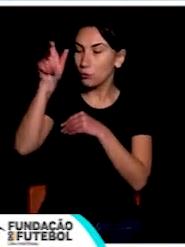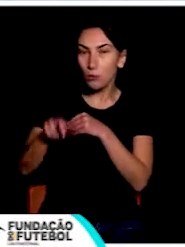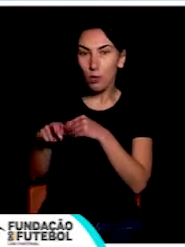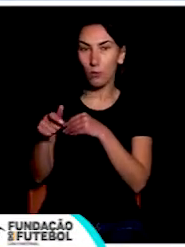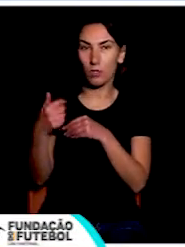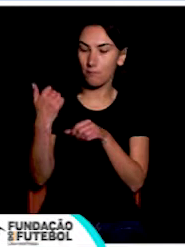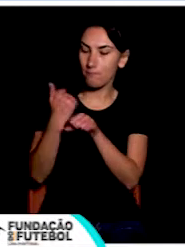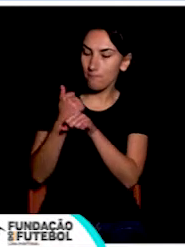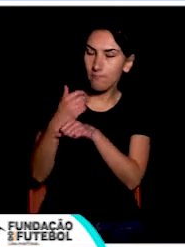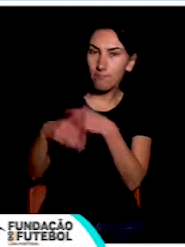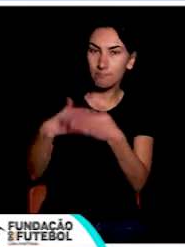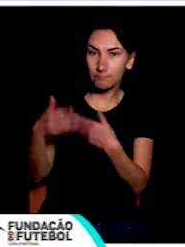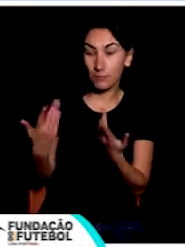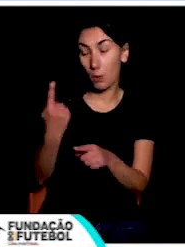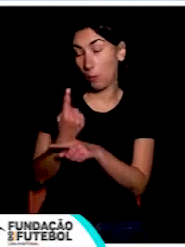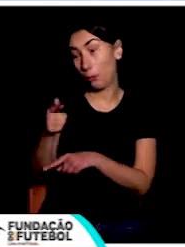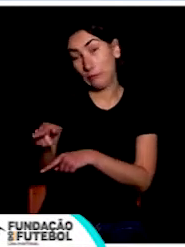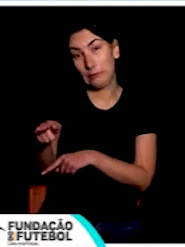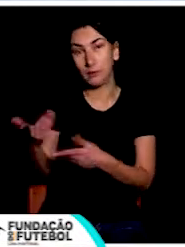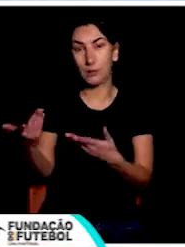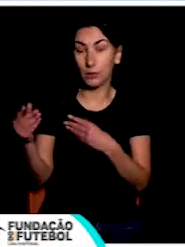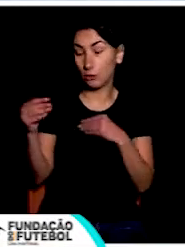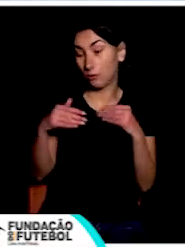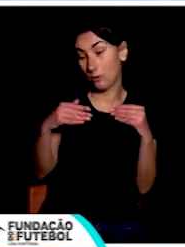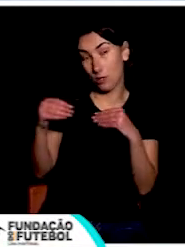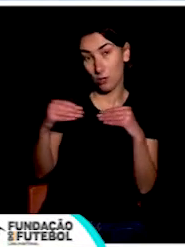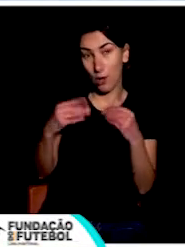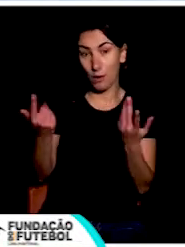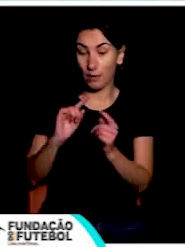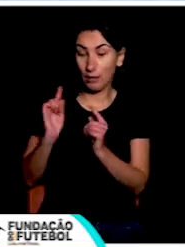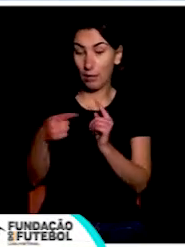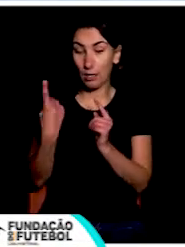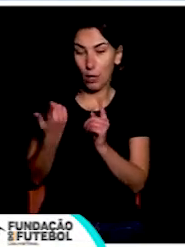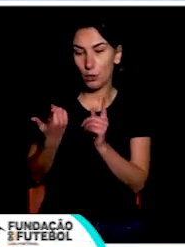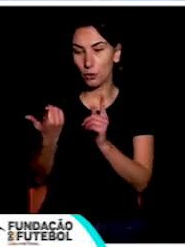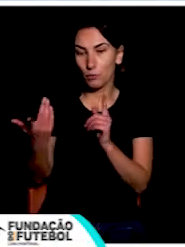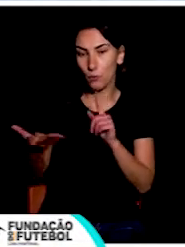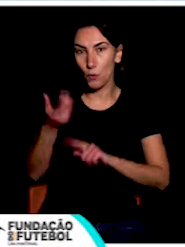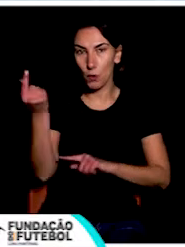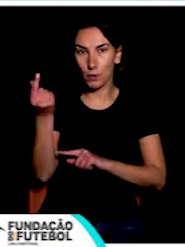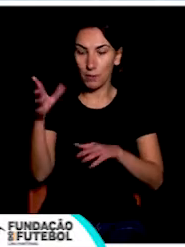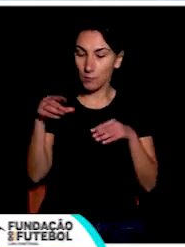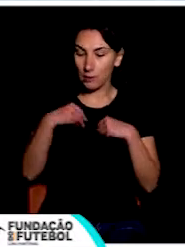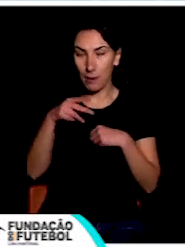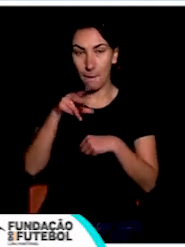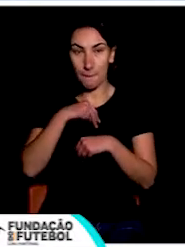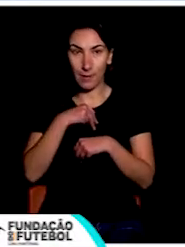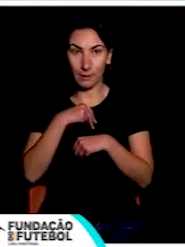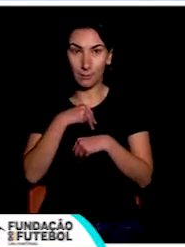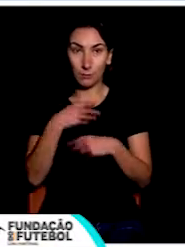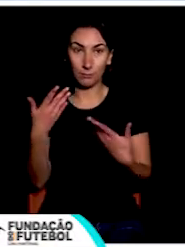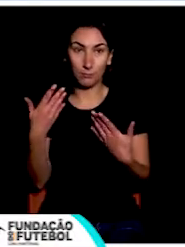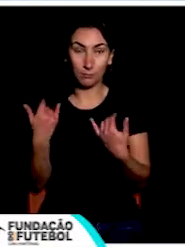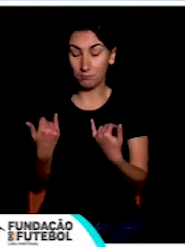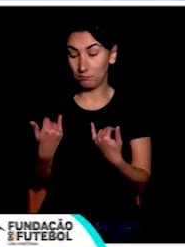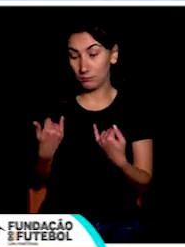feito. Eles têm sido, no fundo, são eles que depois jogam e que, eventualmente, nós só conseguimos receber estes prémios se